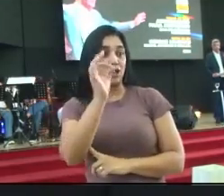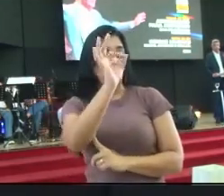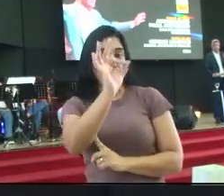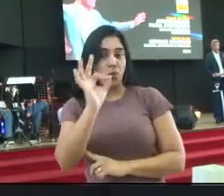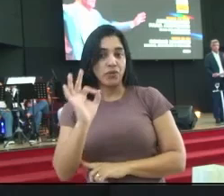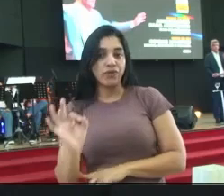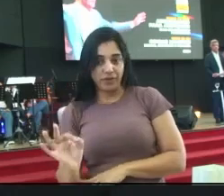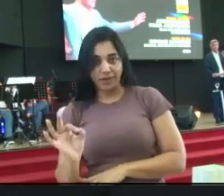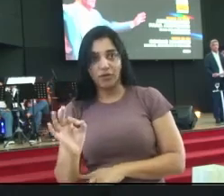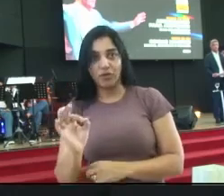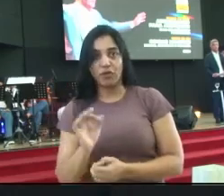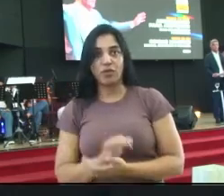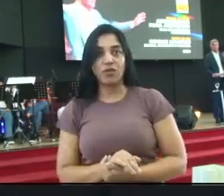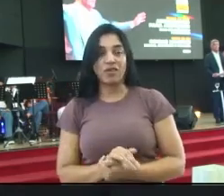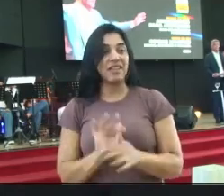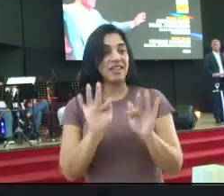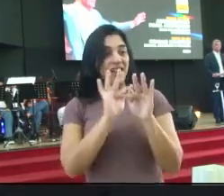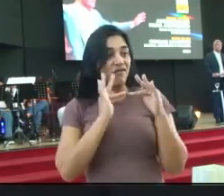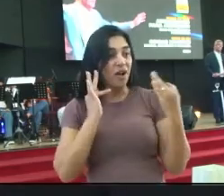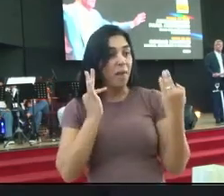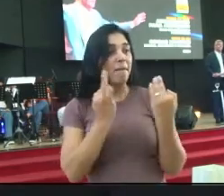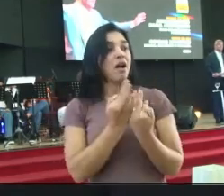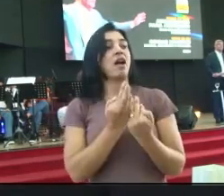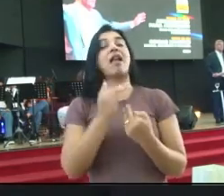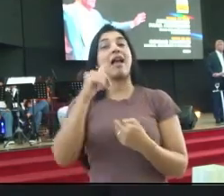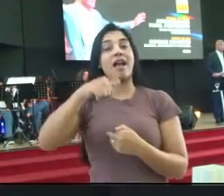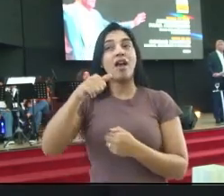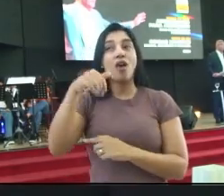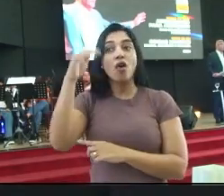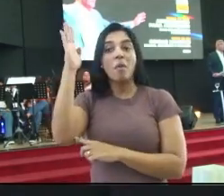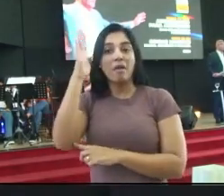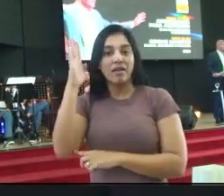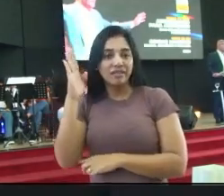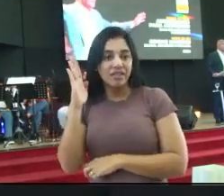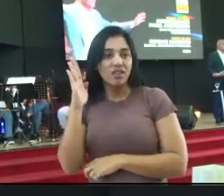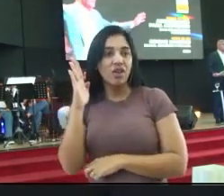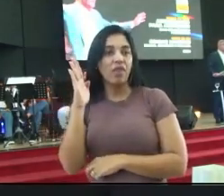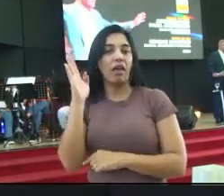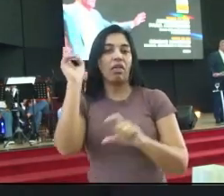77,6% das famílias brasileiras estão